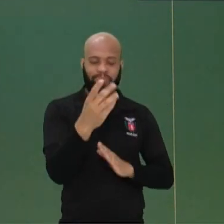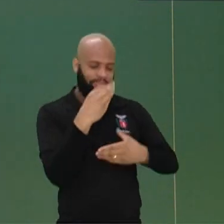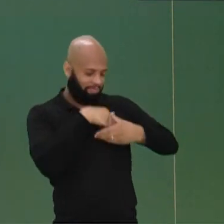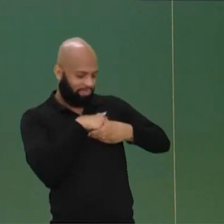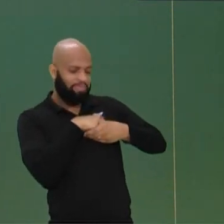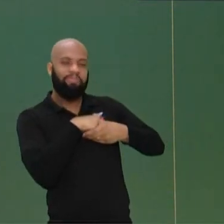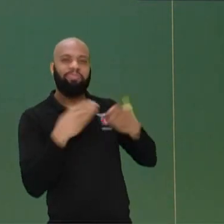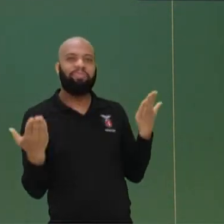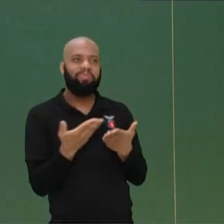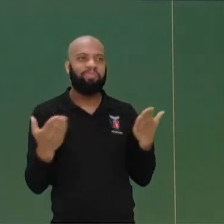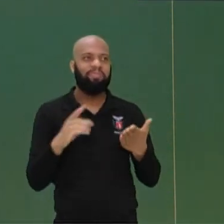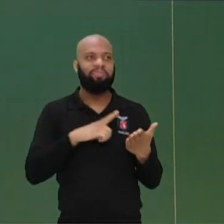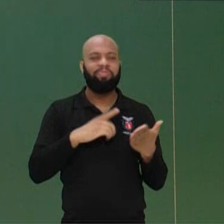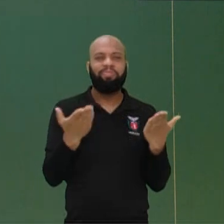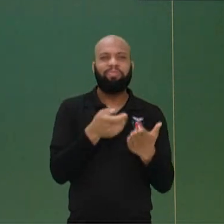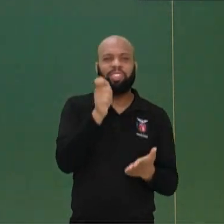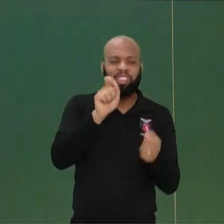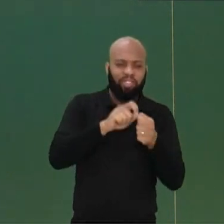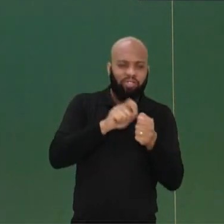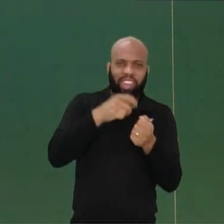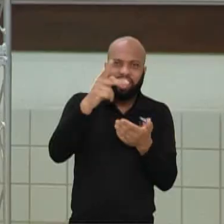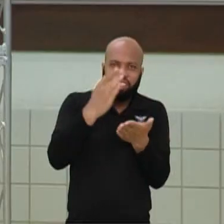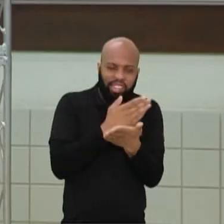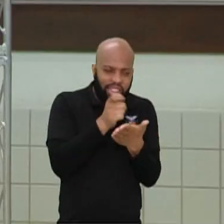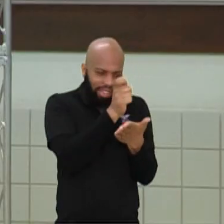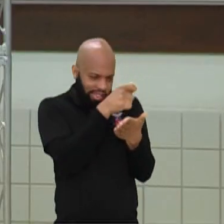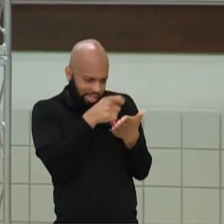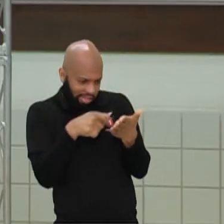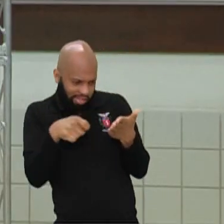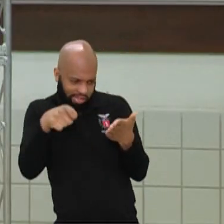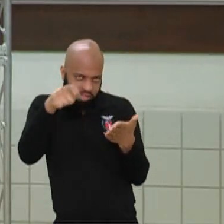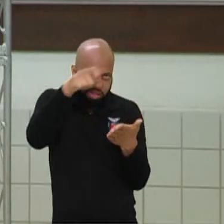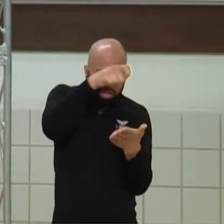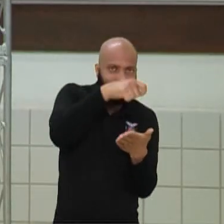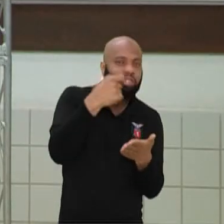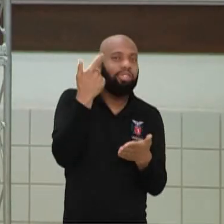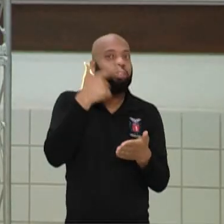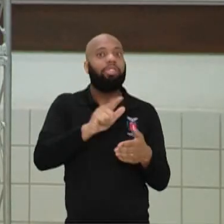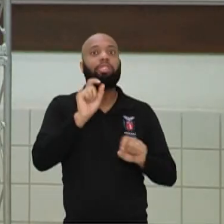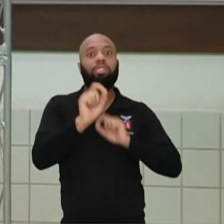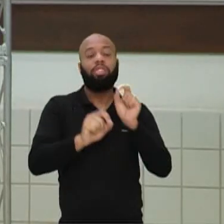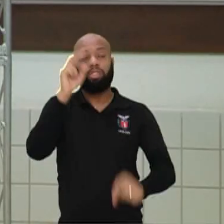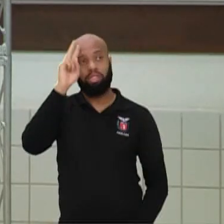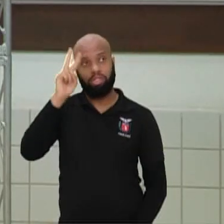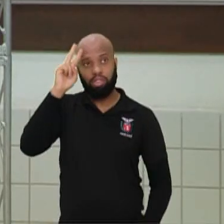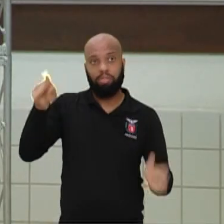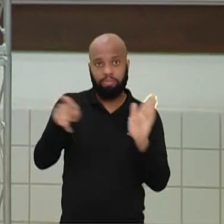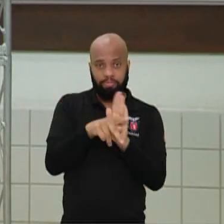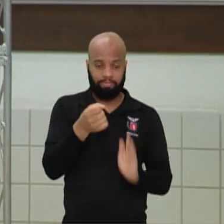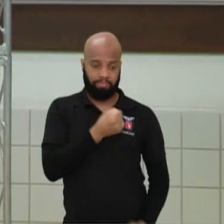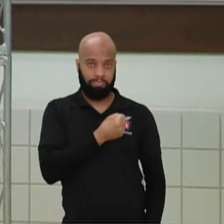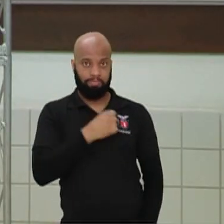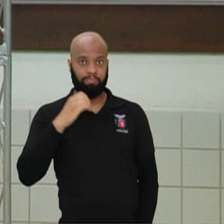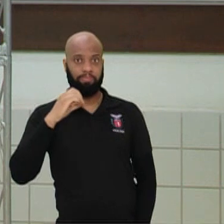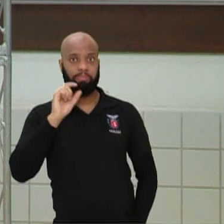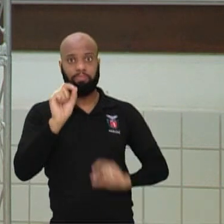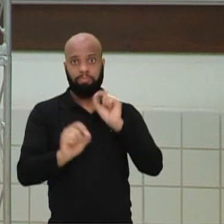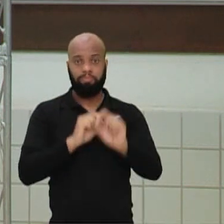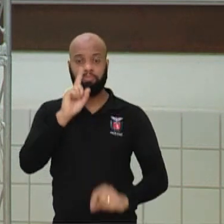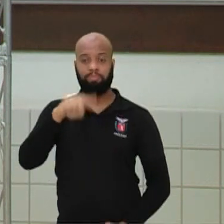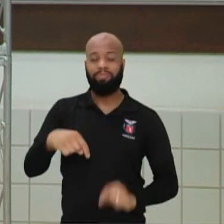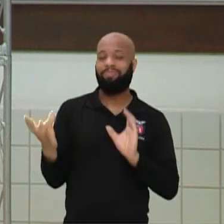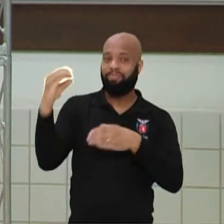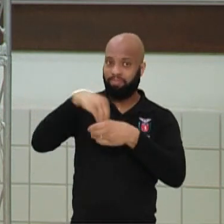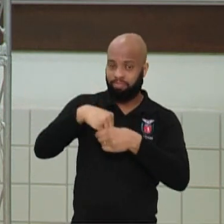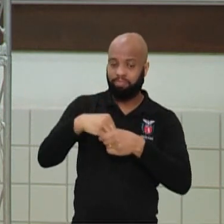coraçãozinho, uma florzinha, para não esquecer do que a gente está falando aqui de números complexos. Toda vez que a gente falar de números complexos, isso